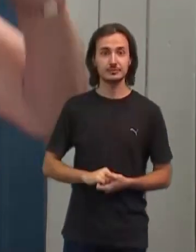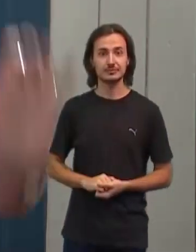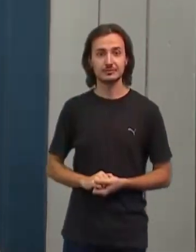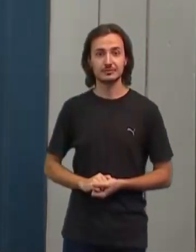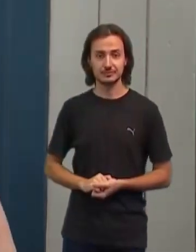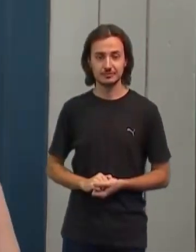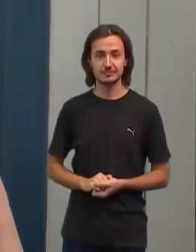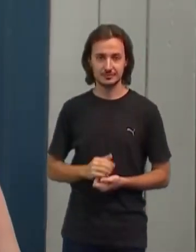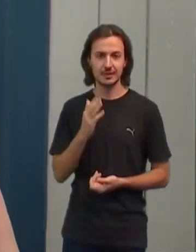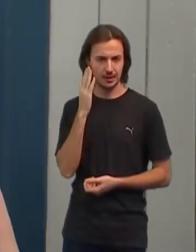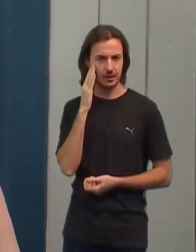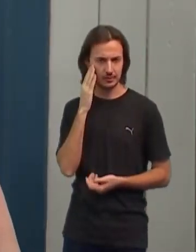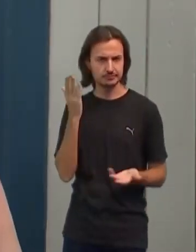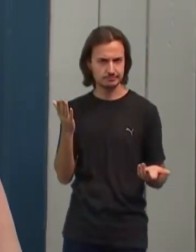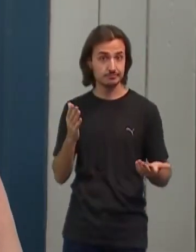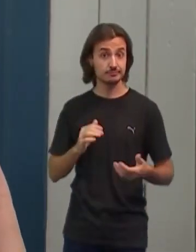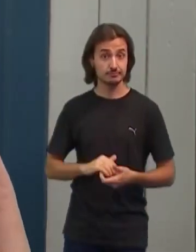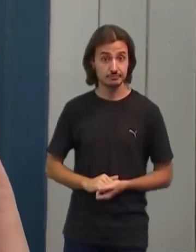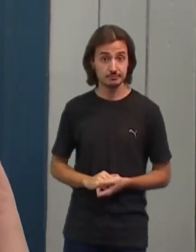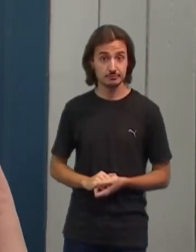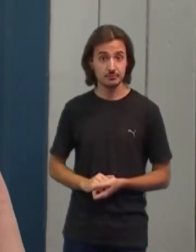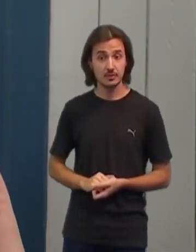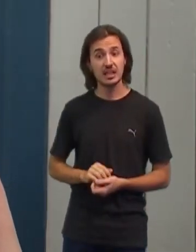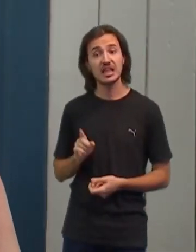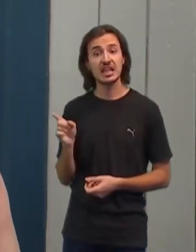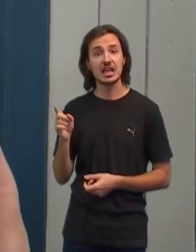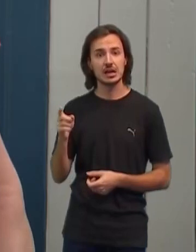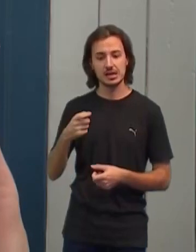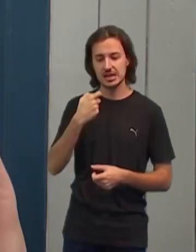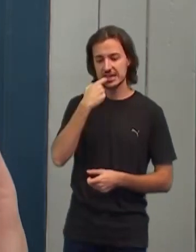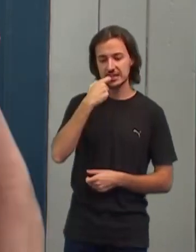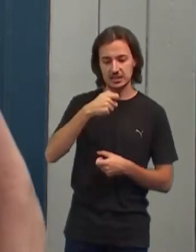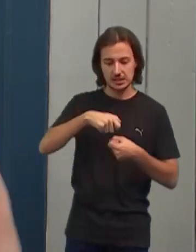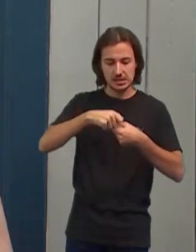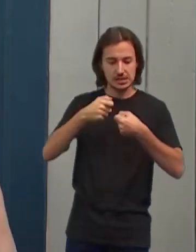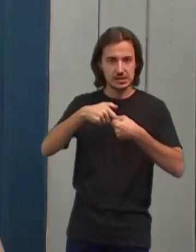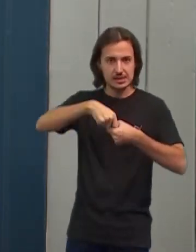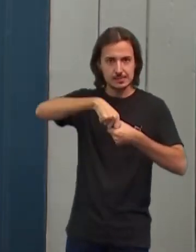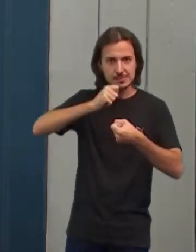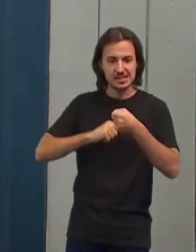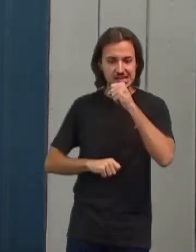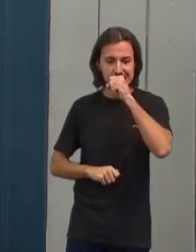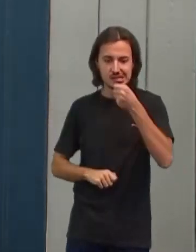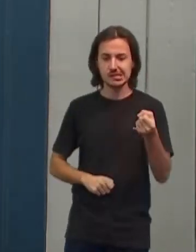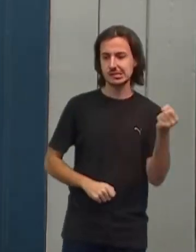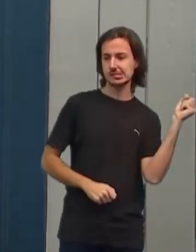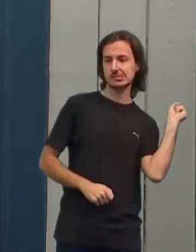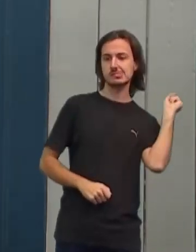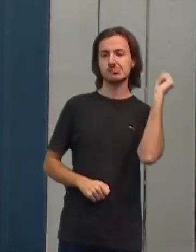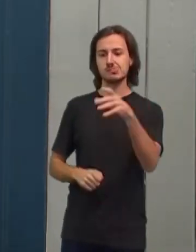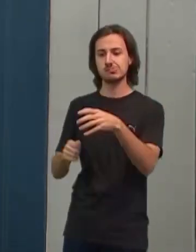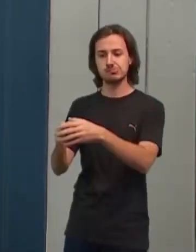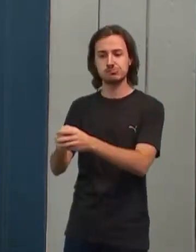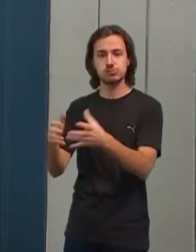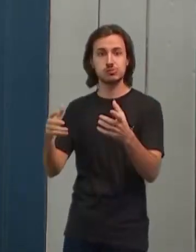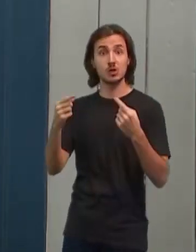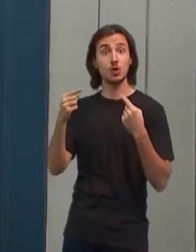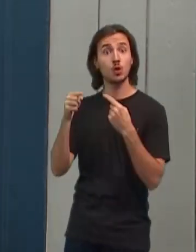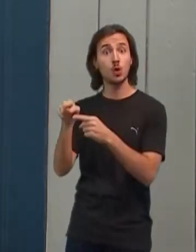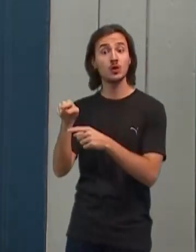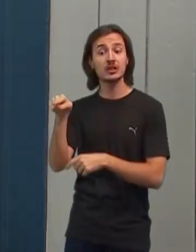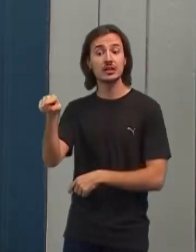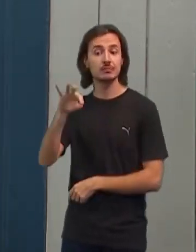e companhia, jogou uma granada e atirou contra os agentes da Polícia Federal. Feriu